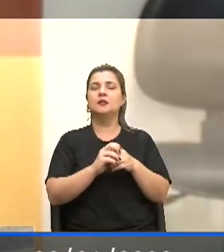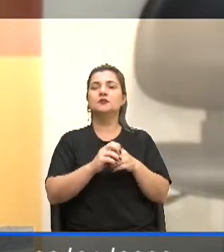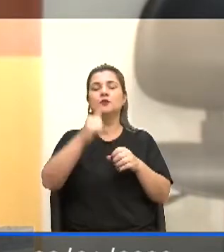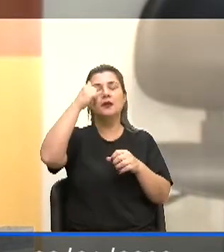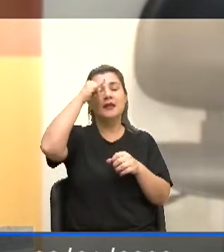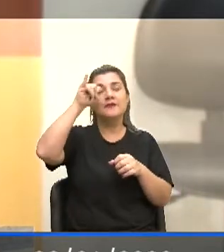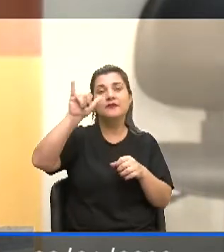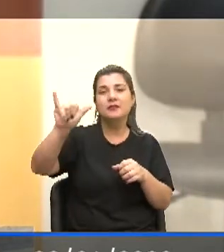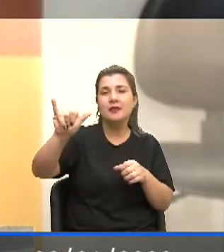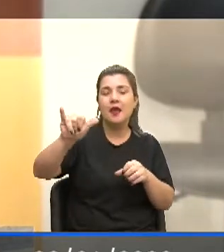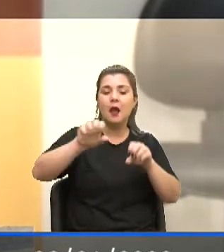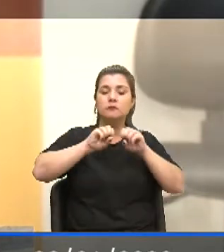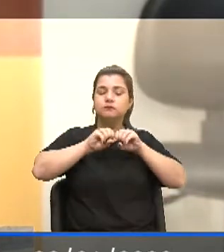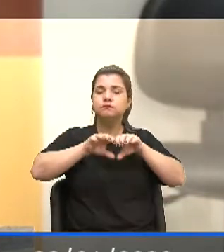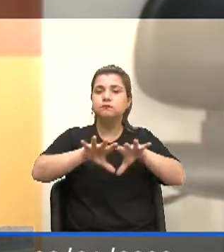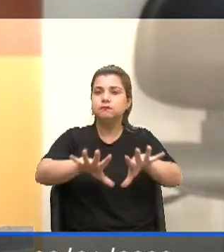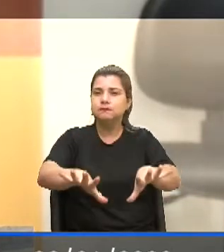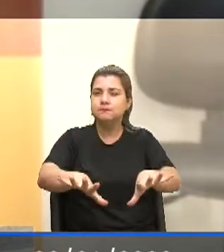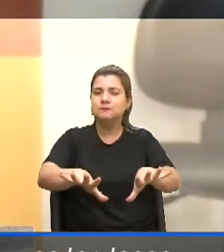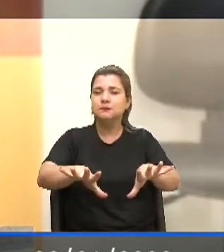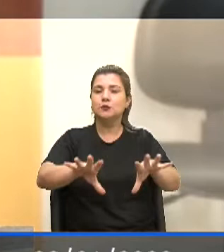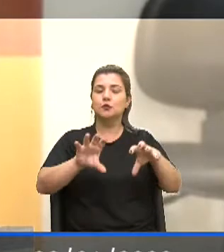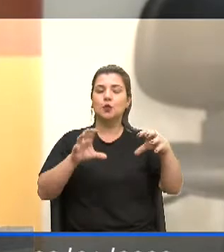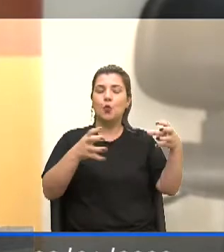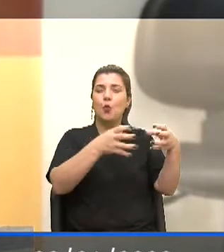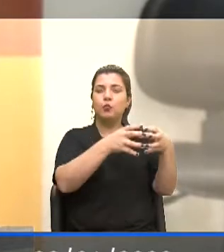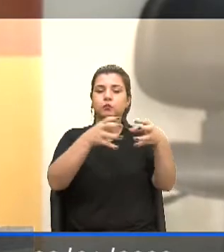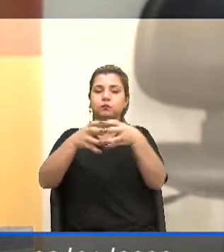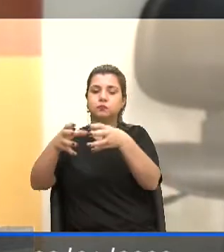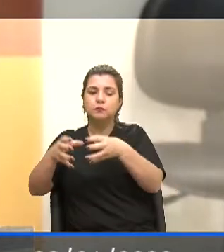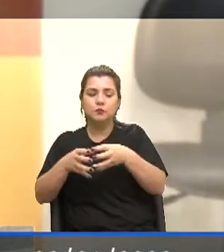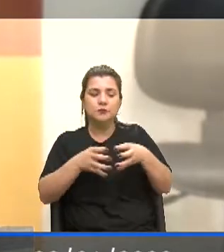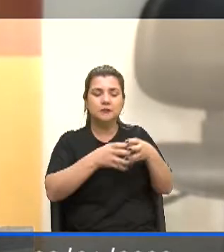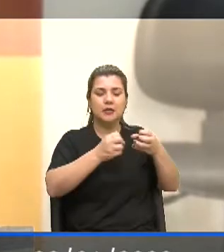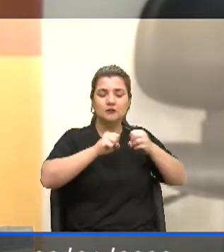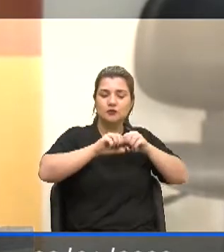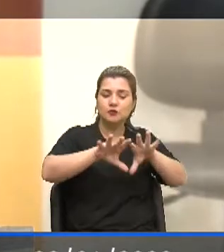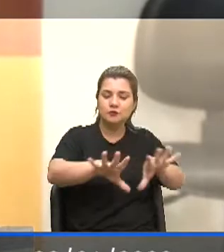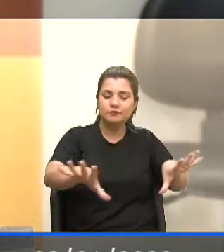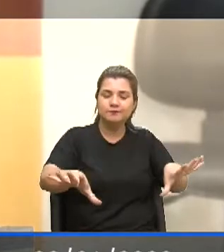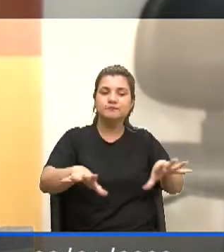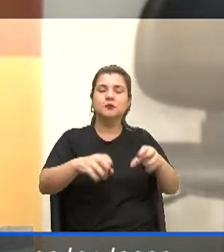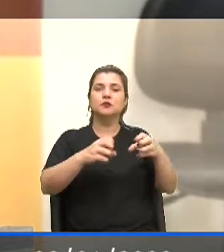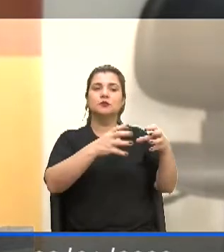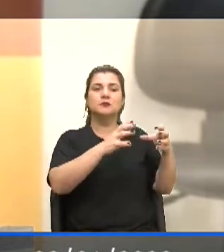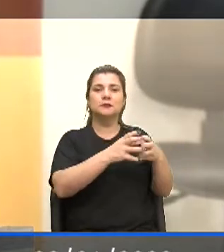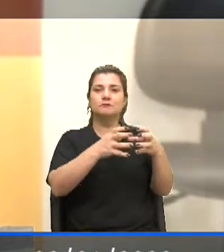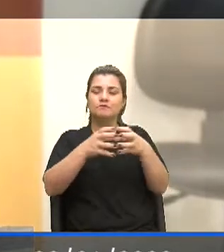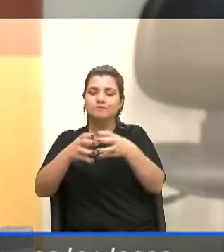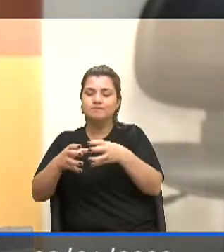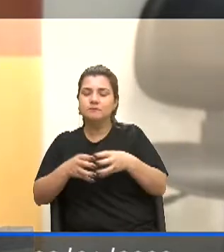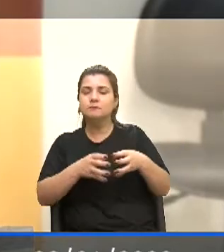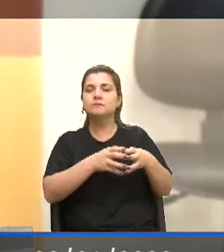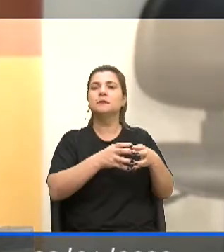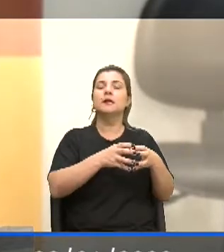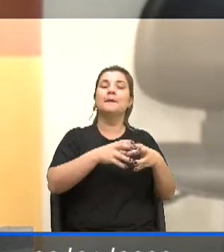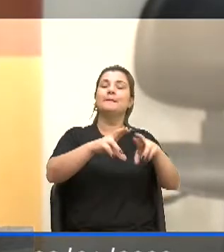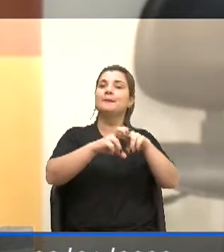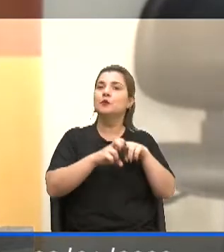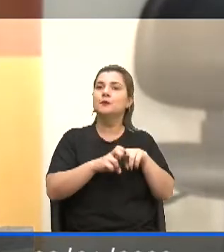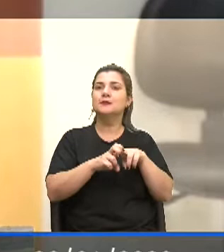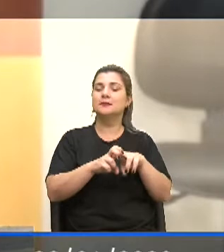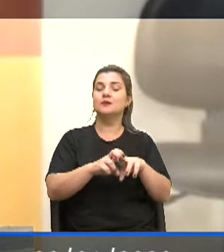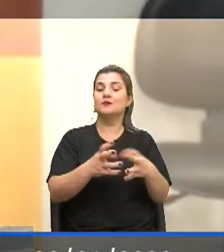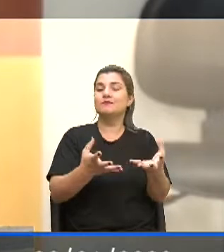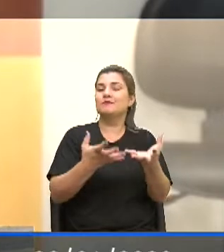a transmissão comunitária, a transmissão secundária, e por isso nós queremos